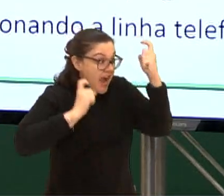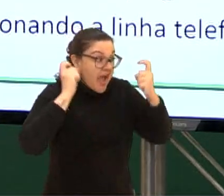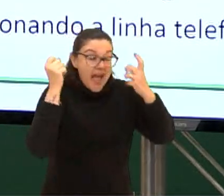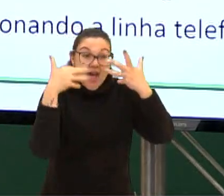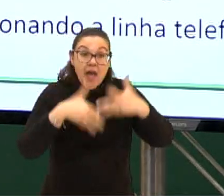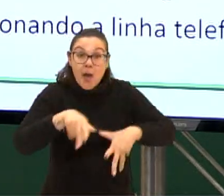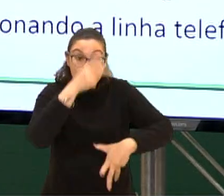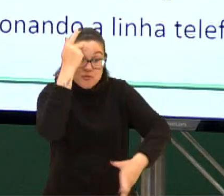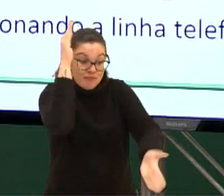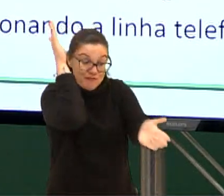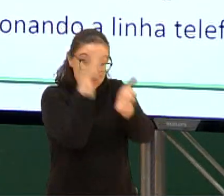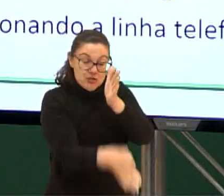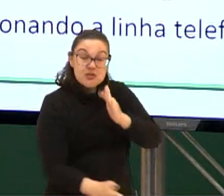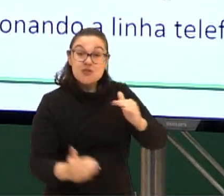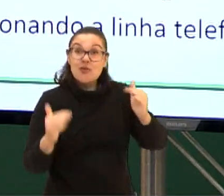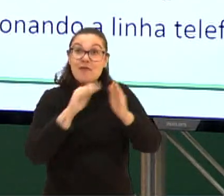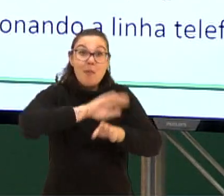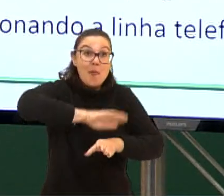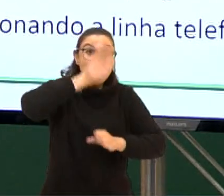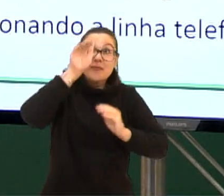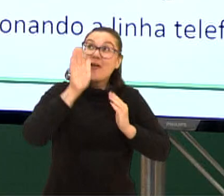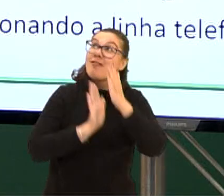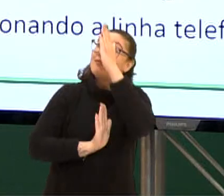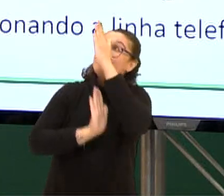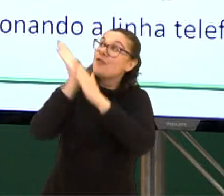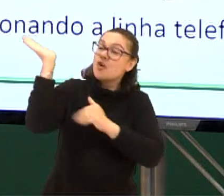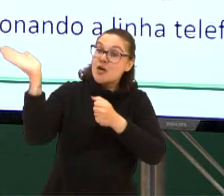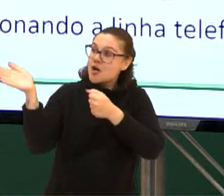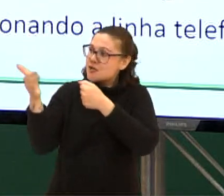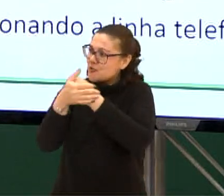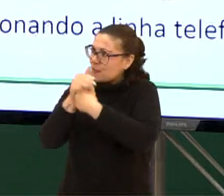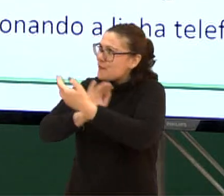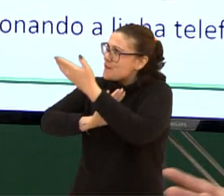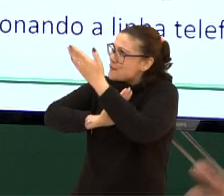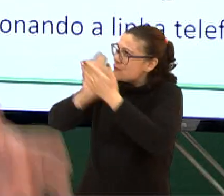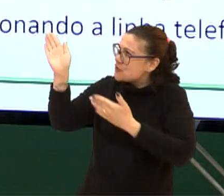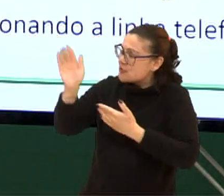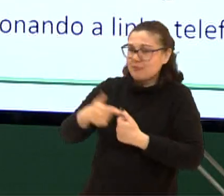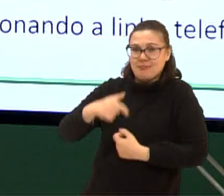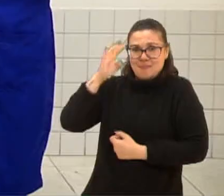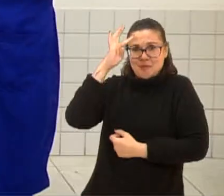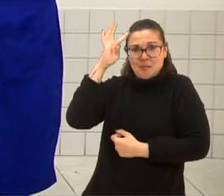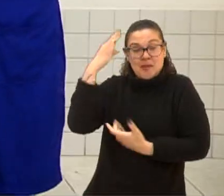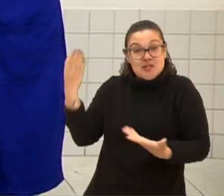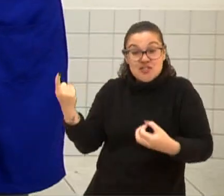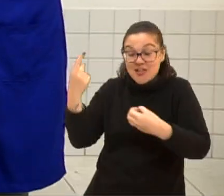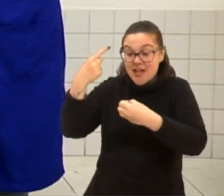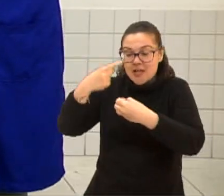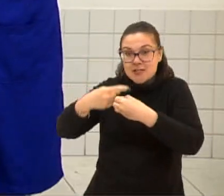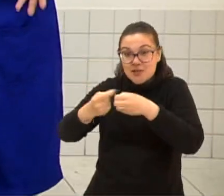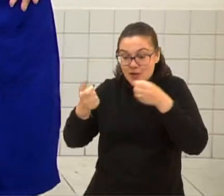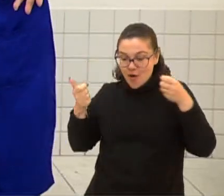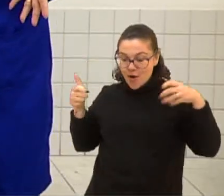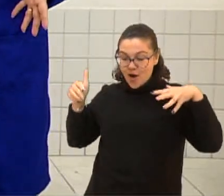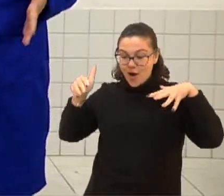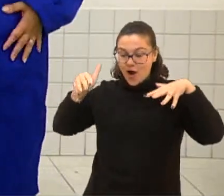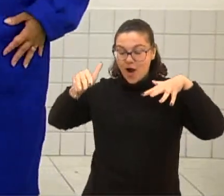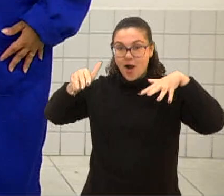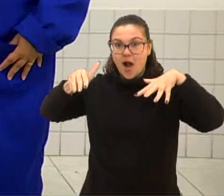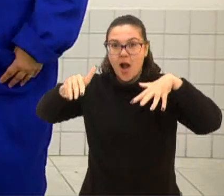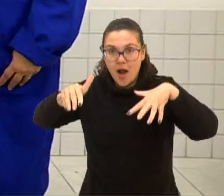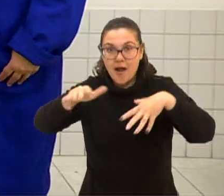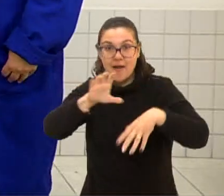gente que saiu de casa e foi para as colinas. Sim, foi se esconder, foi fugir. Imagina, né? A cidade estava sendo invadida. Foi né?